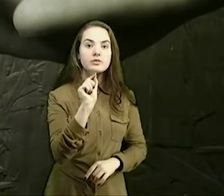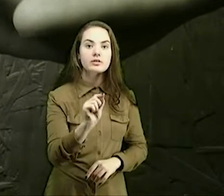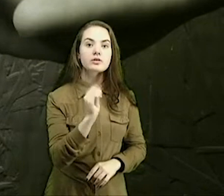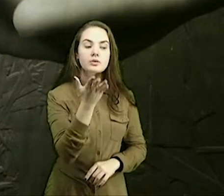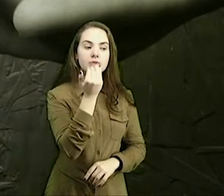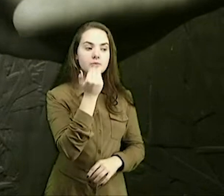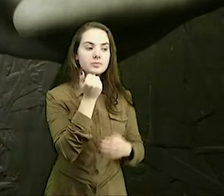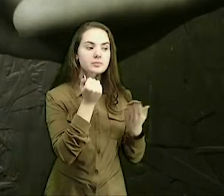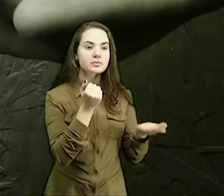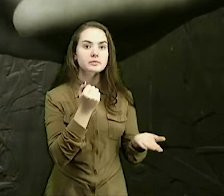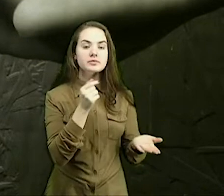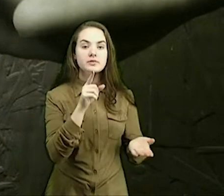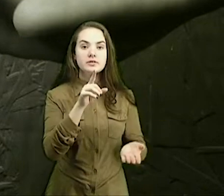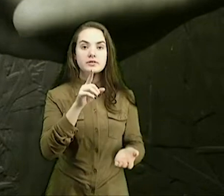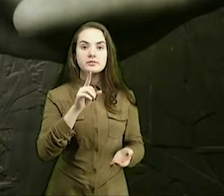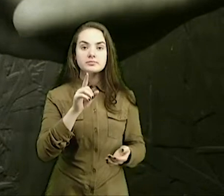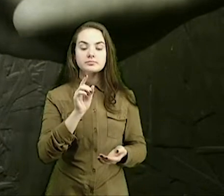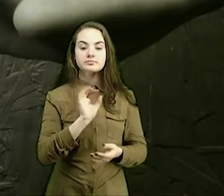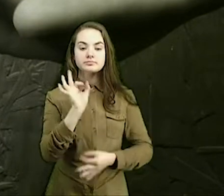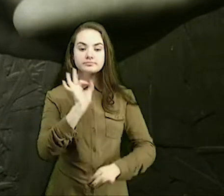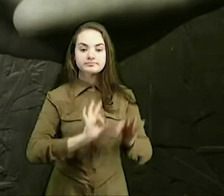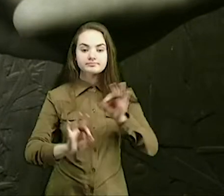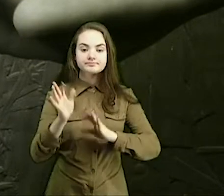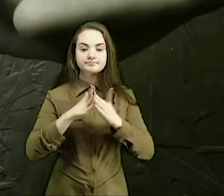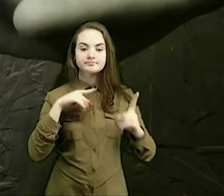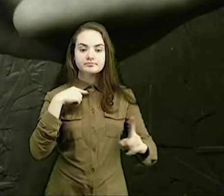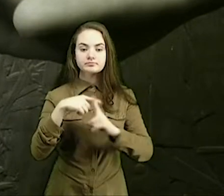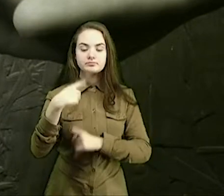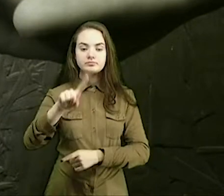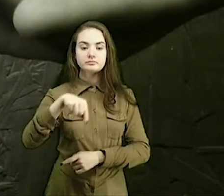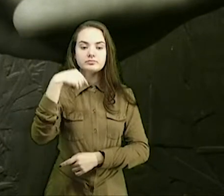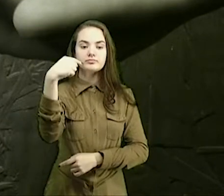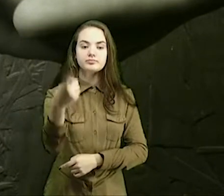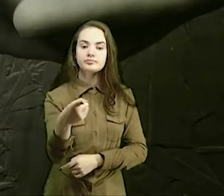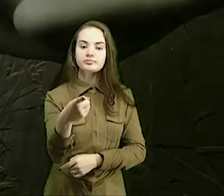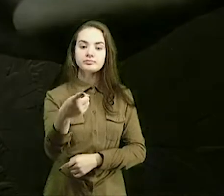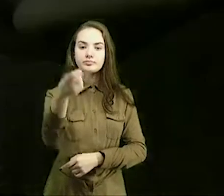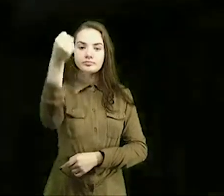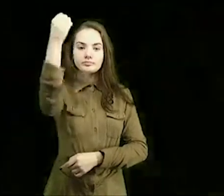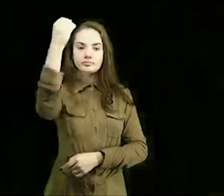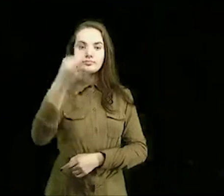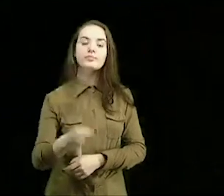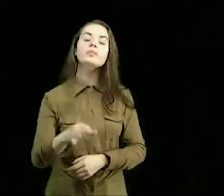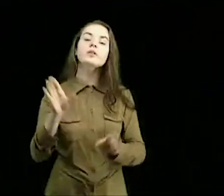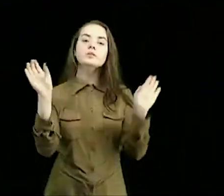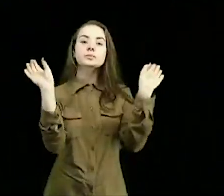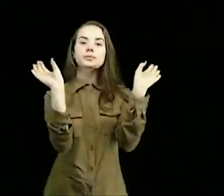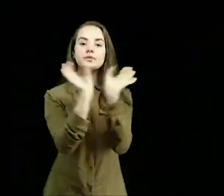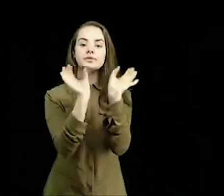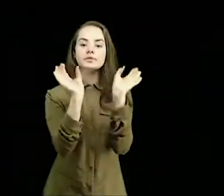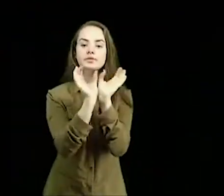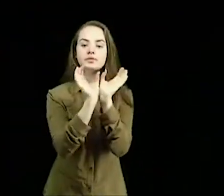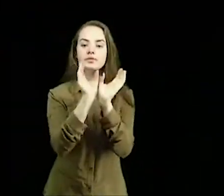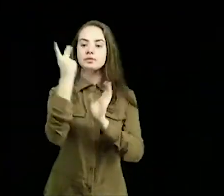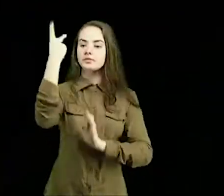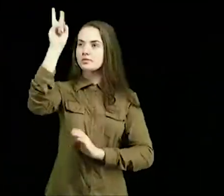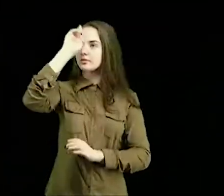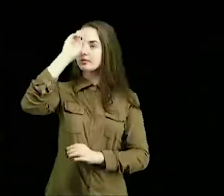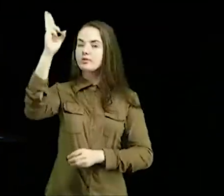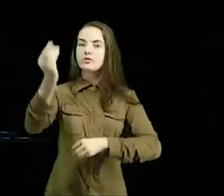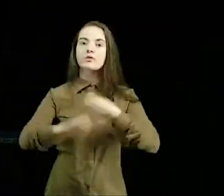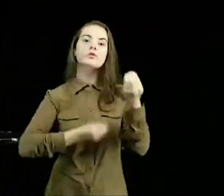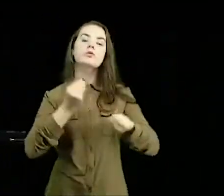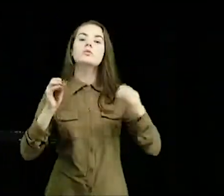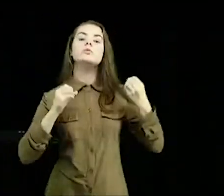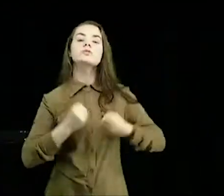E ele está preparando a igreja, por quê? Porque no capítulo seguinte, estamos em 1 Coríntios capítulo 10, ele vai falar sobre a ceia do Senhor, e como você deve celebrar